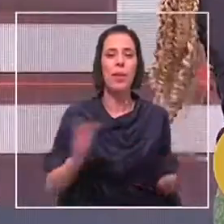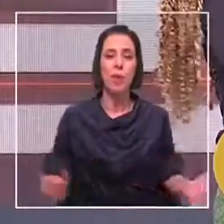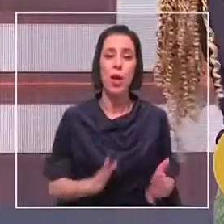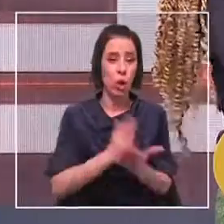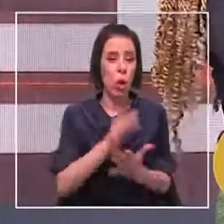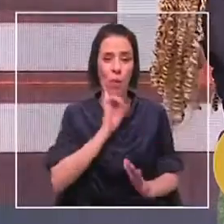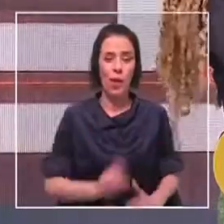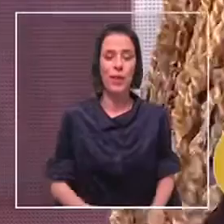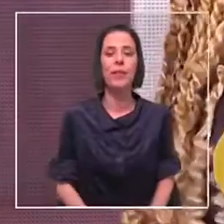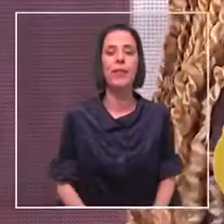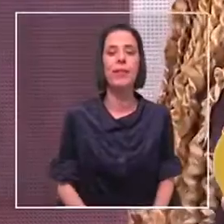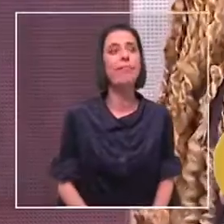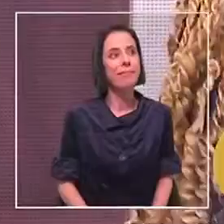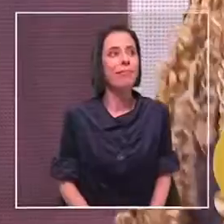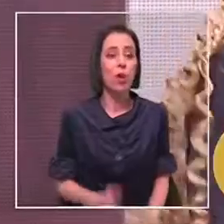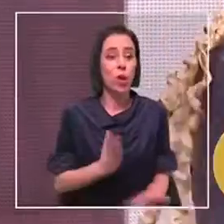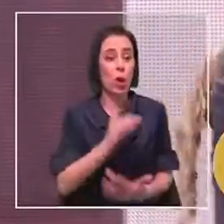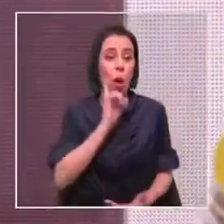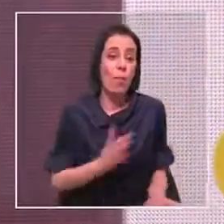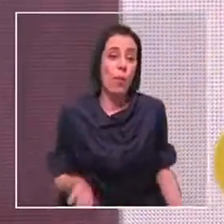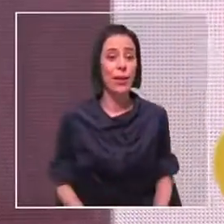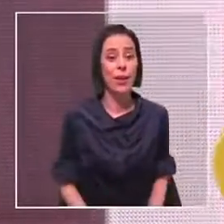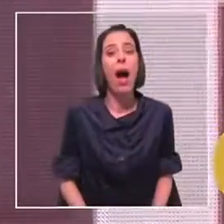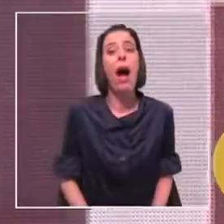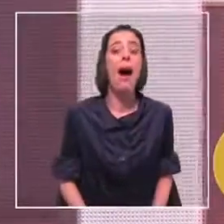só as mulheres, é isso? Isso, só tinha mulheres.